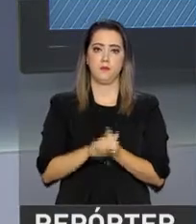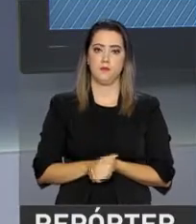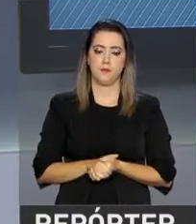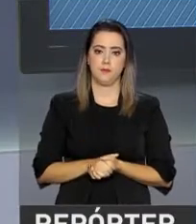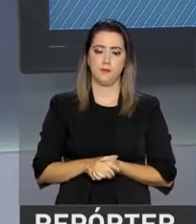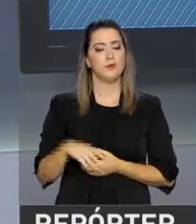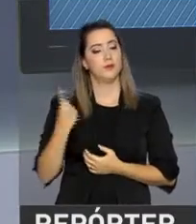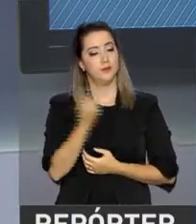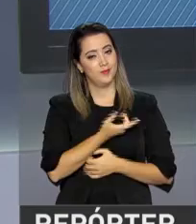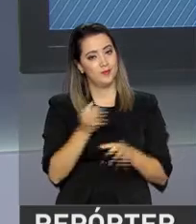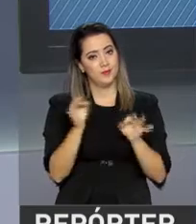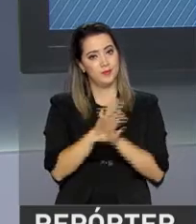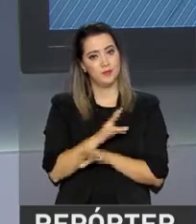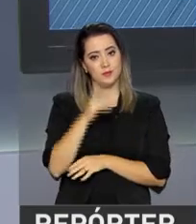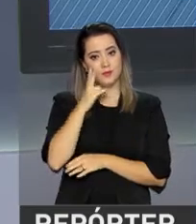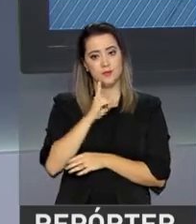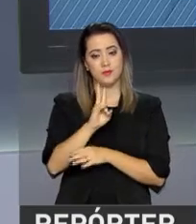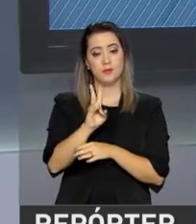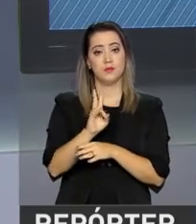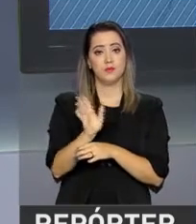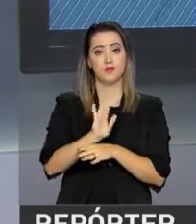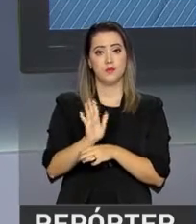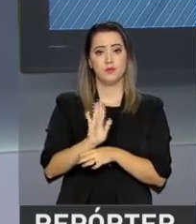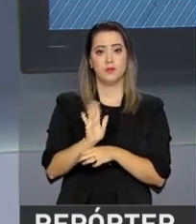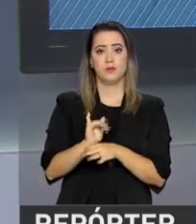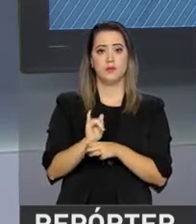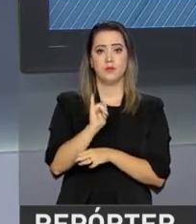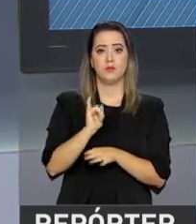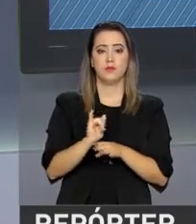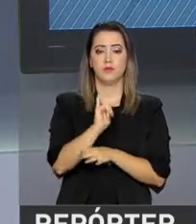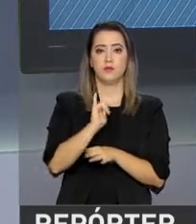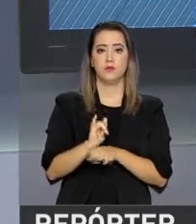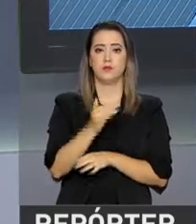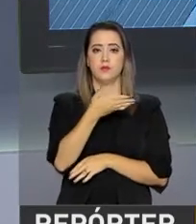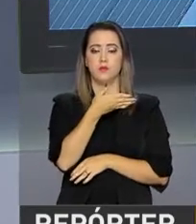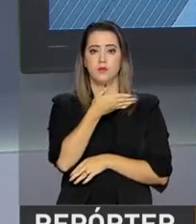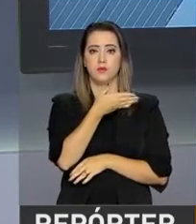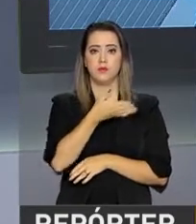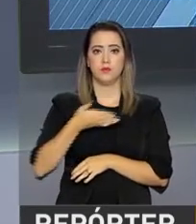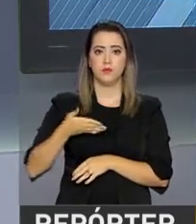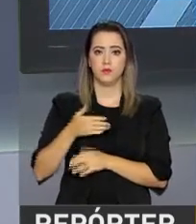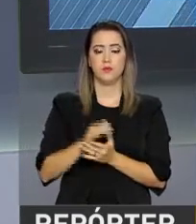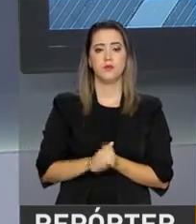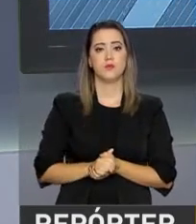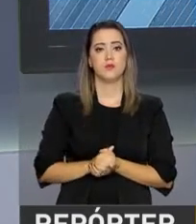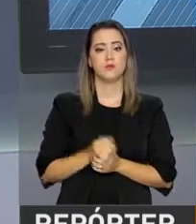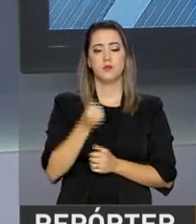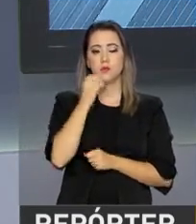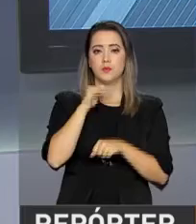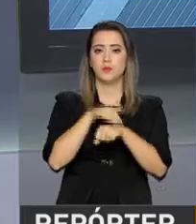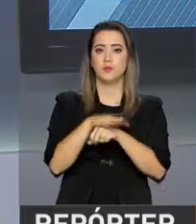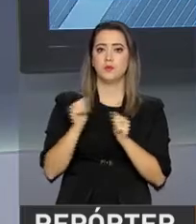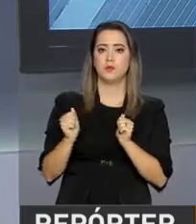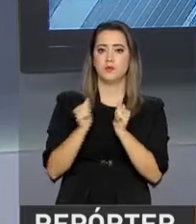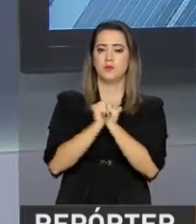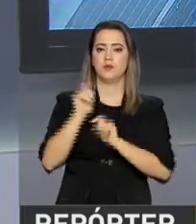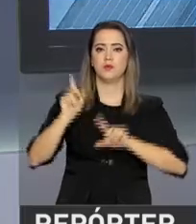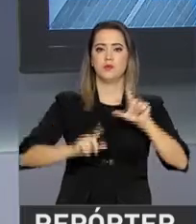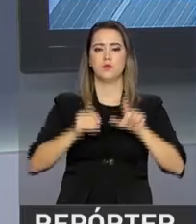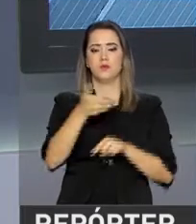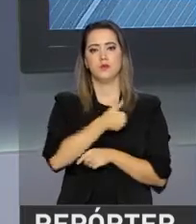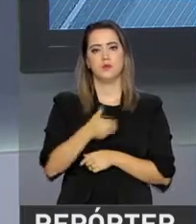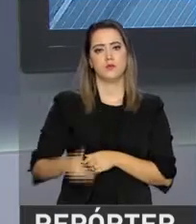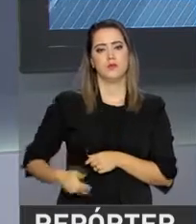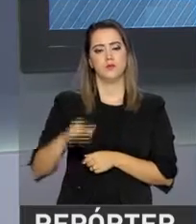nós ficamos por aqui para rever as reportagens é só acessar o nosso canal no youtube uma ótima noite pra você continue com a gente